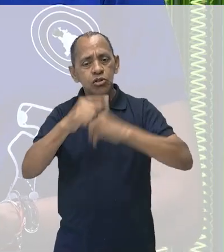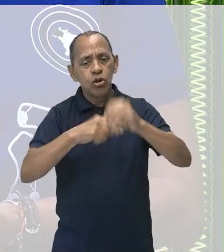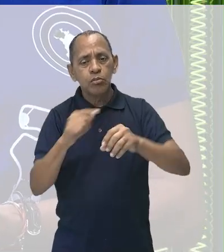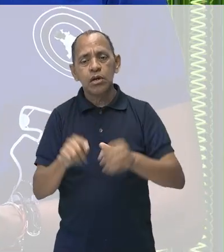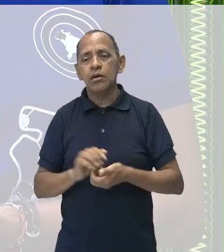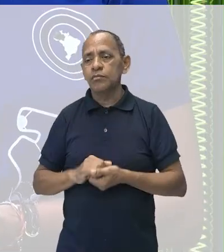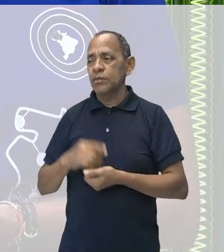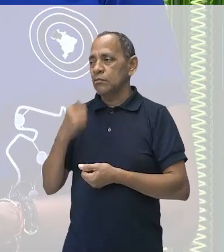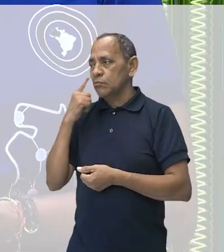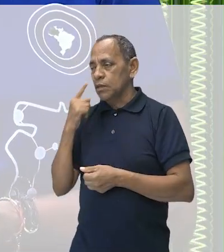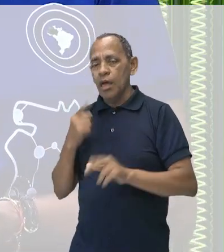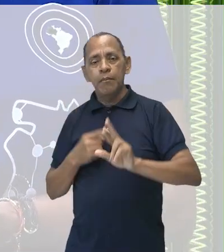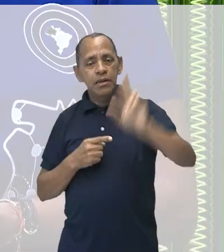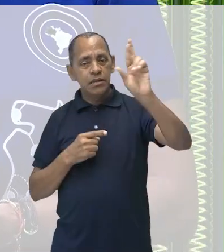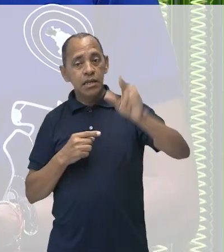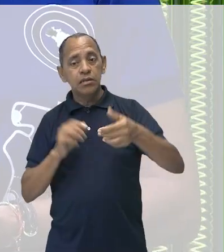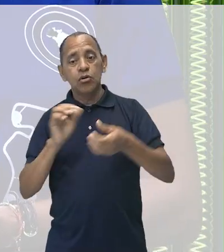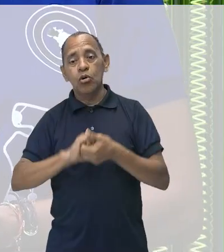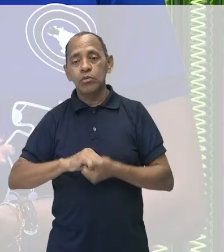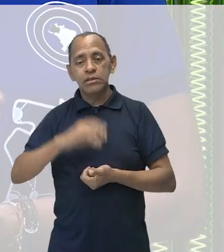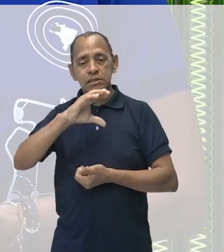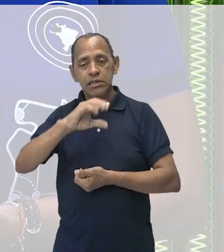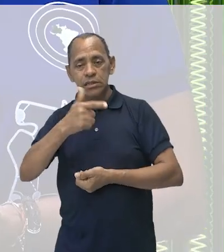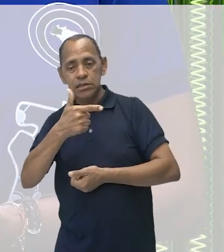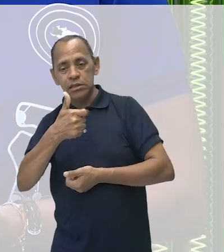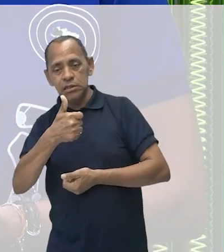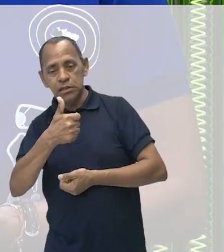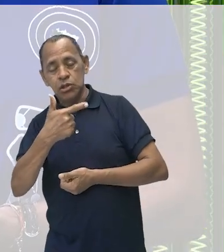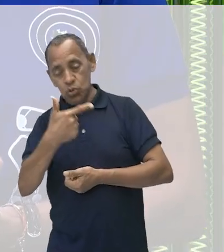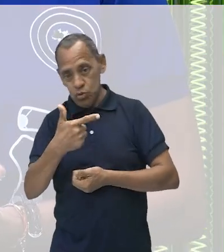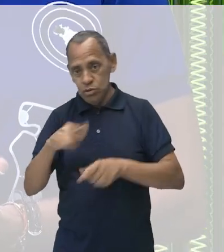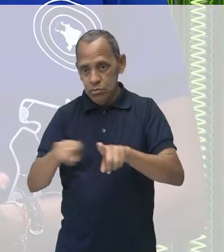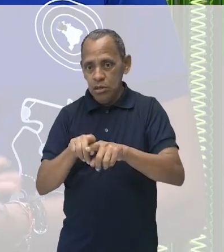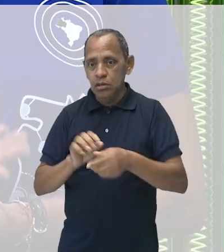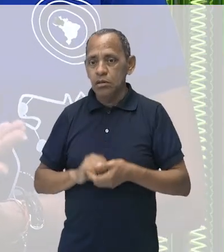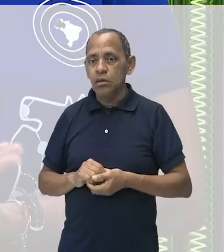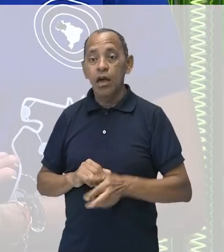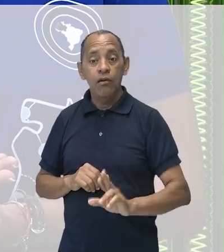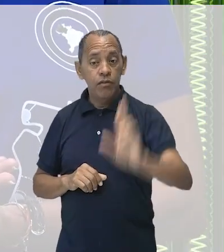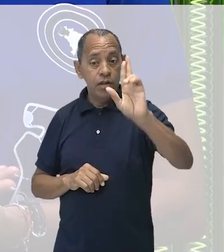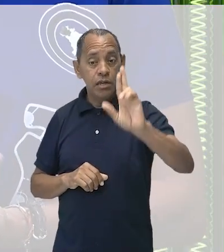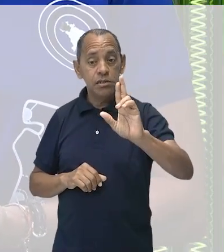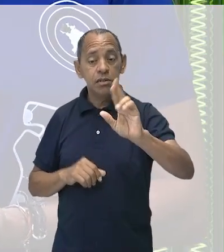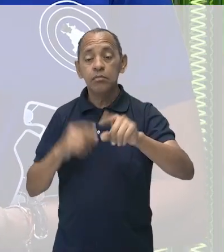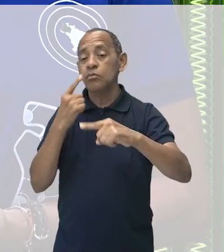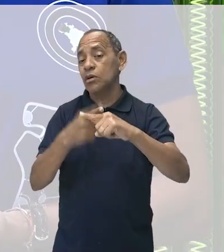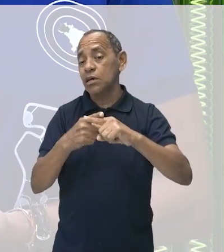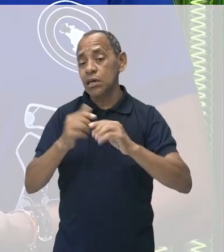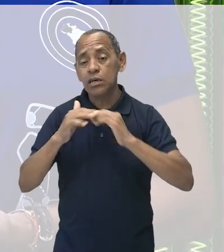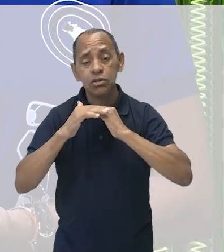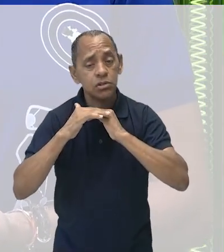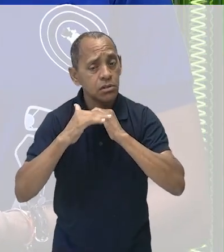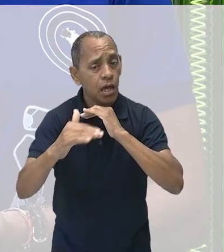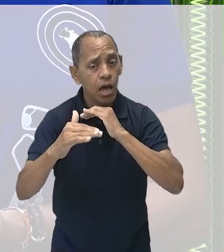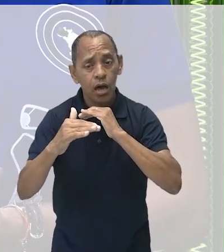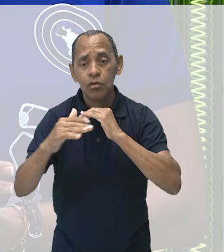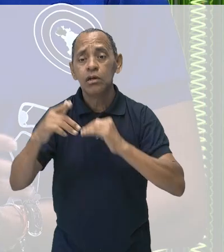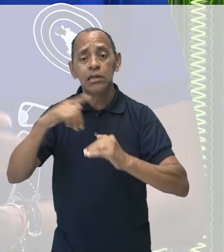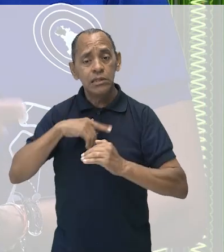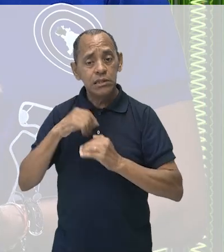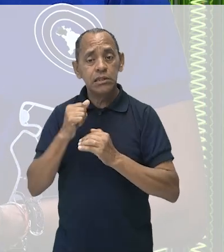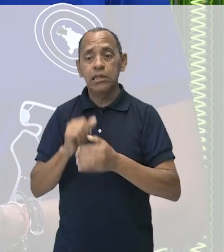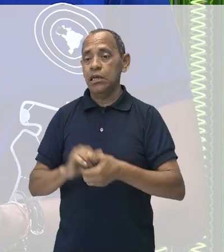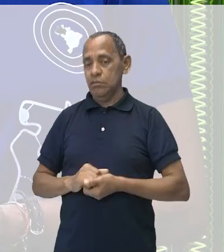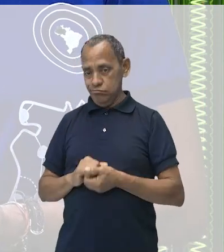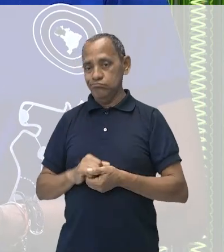por C12, ele é usado como referência para a massa atômica porque ele é estável, abundante na natureza,